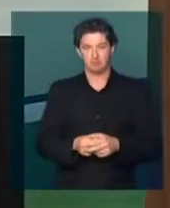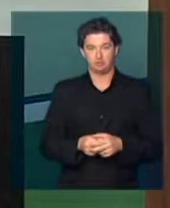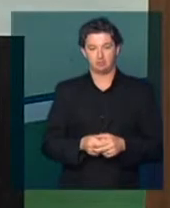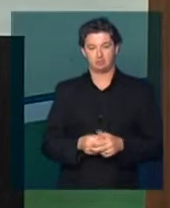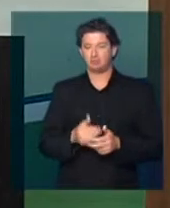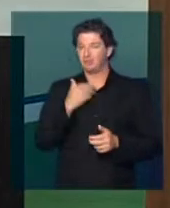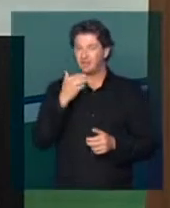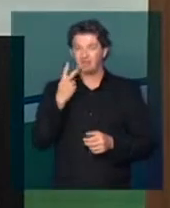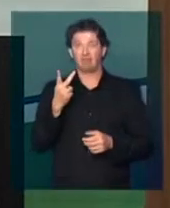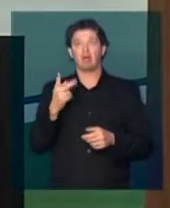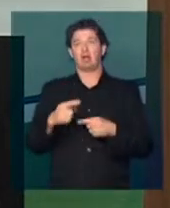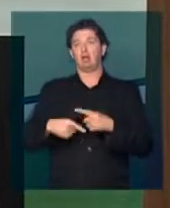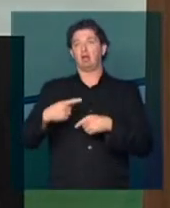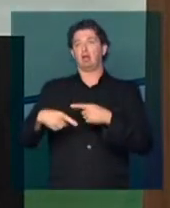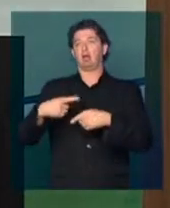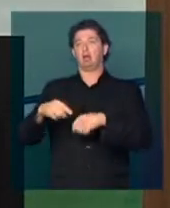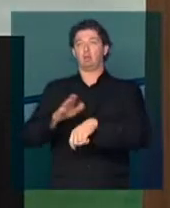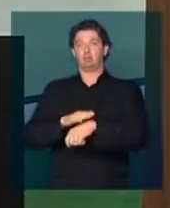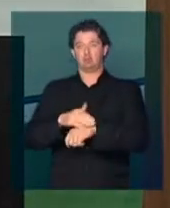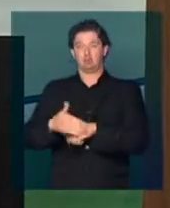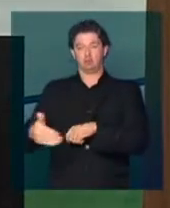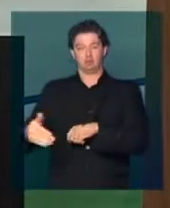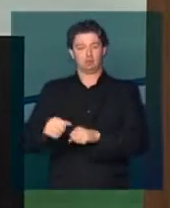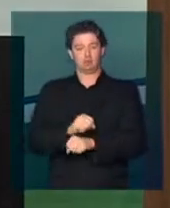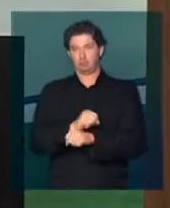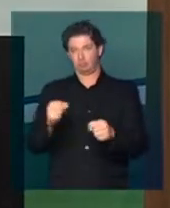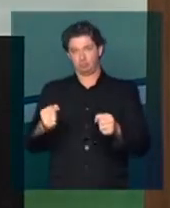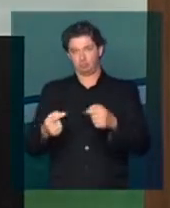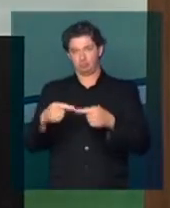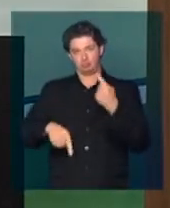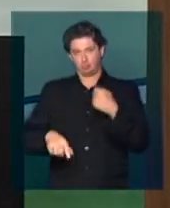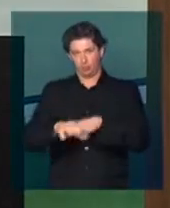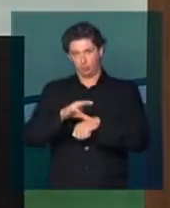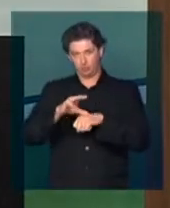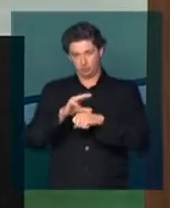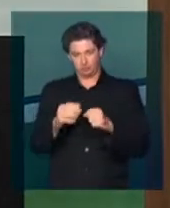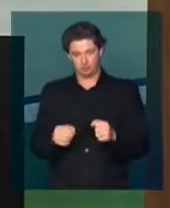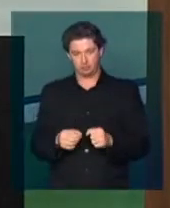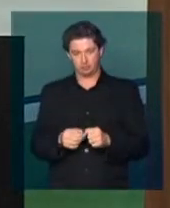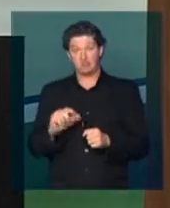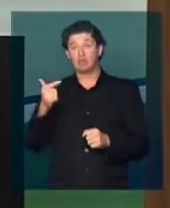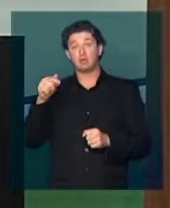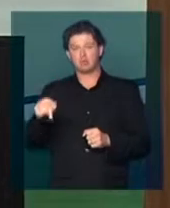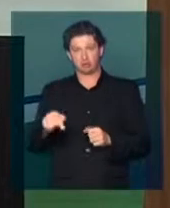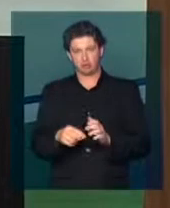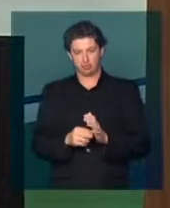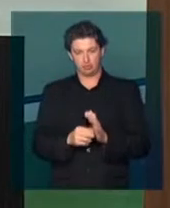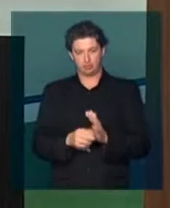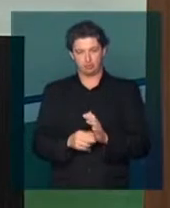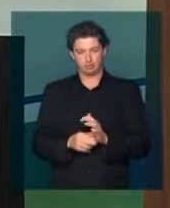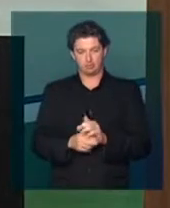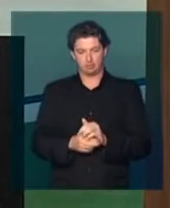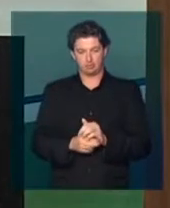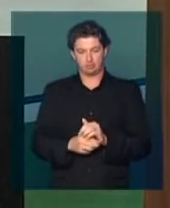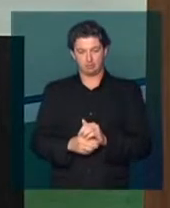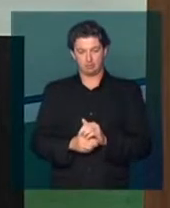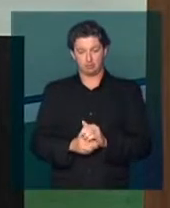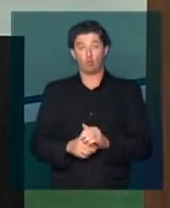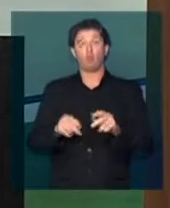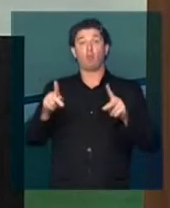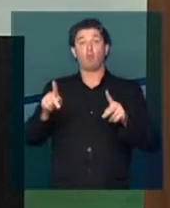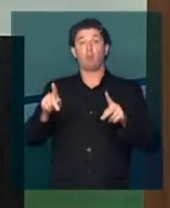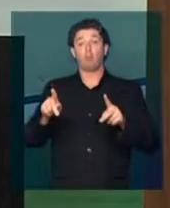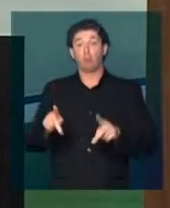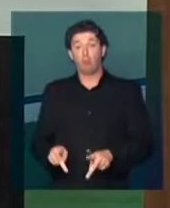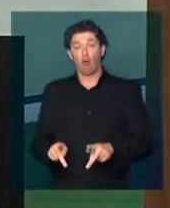Não adianta falar em prorrogação de mandato, que isso é absolutamente inconstitucional. Essa hipótese não existirá. Todo poder emana do povo